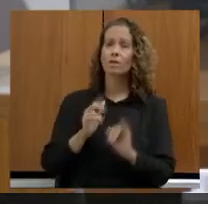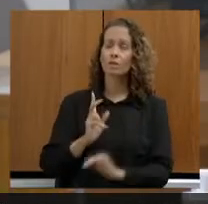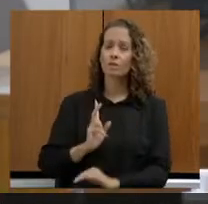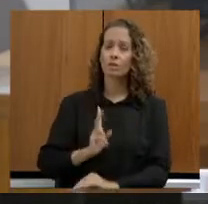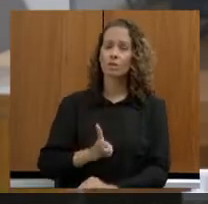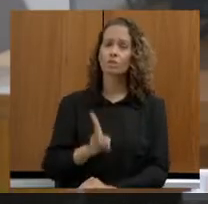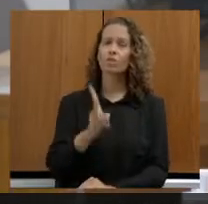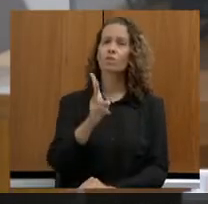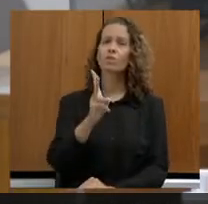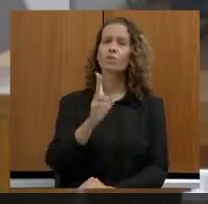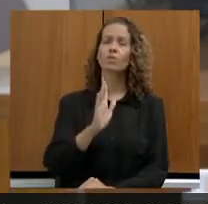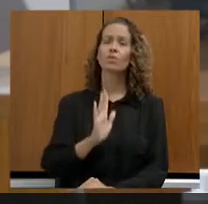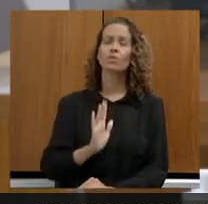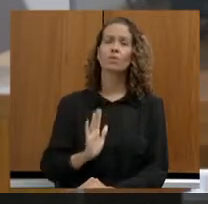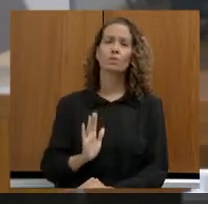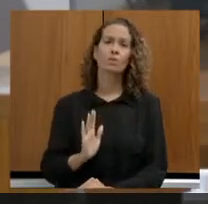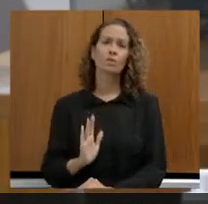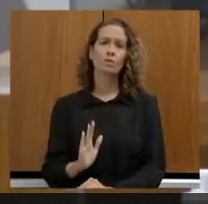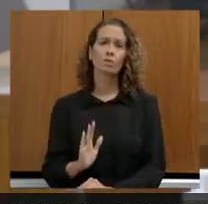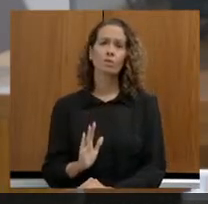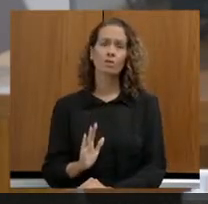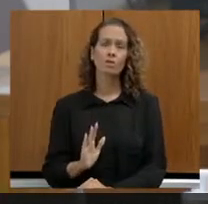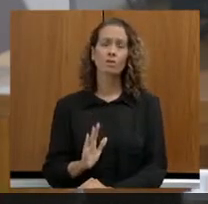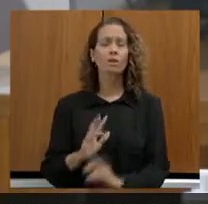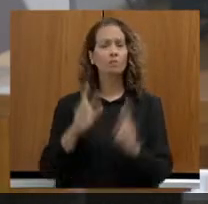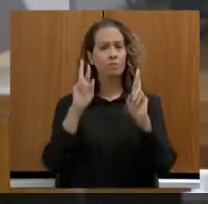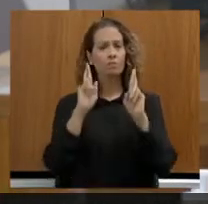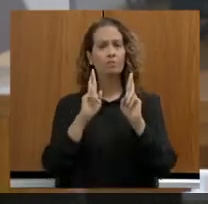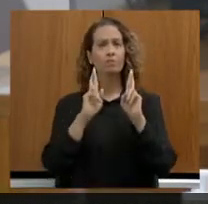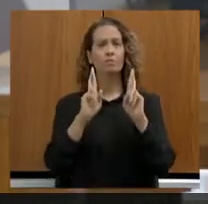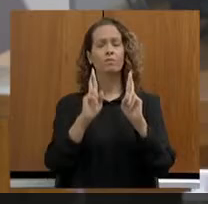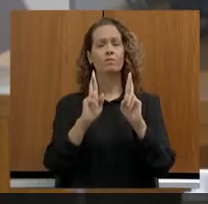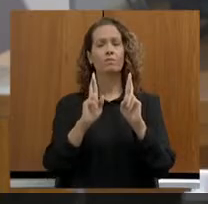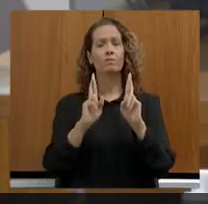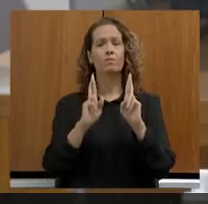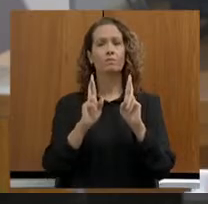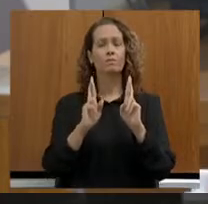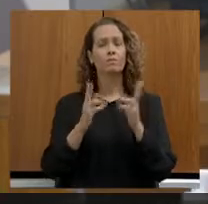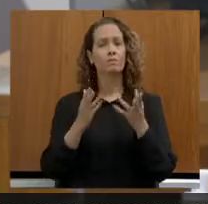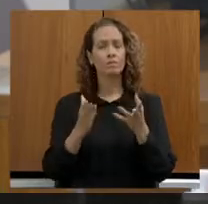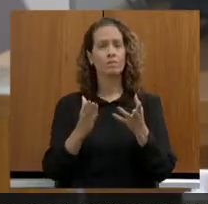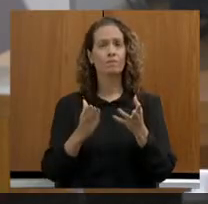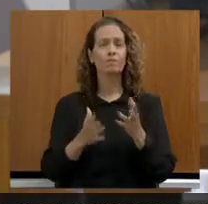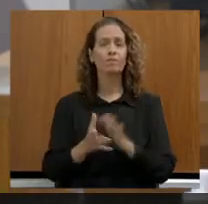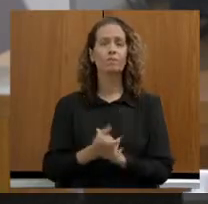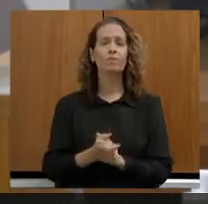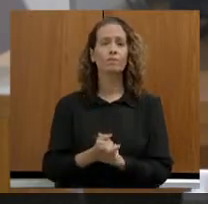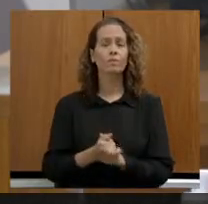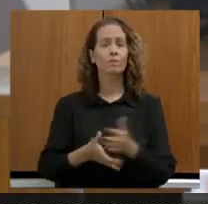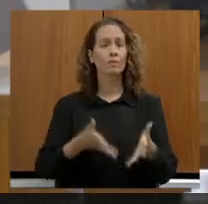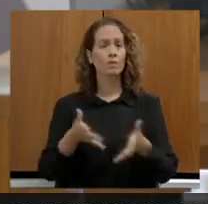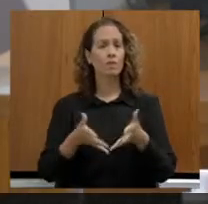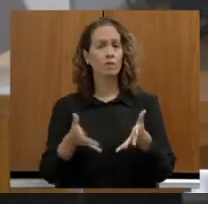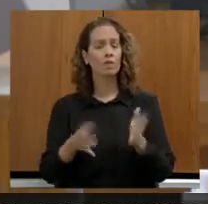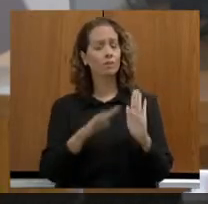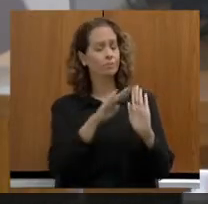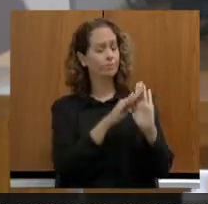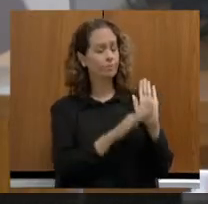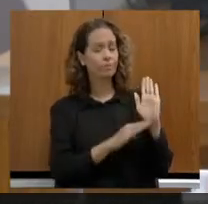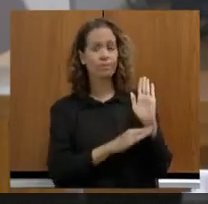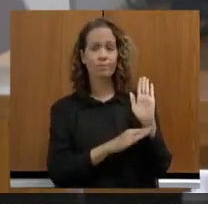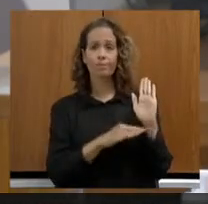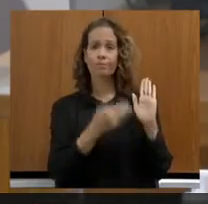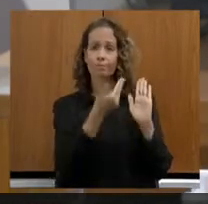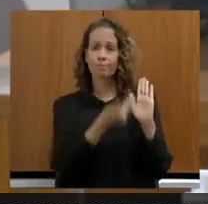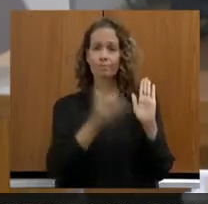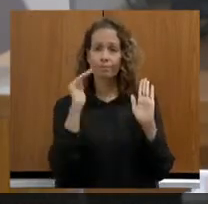né o mantenha a atuação aqui conforme e ao que manda os prefeitos